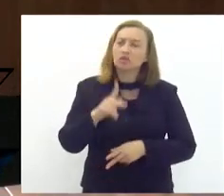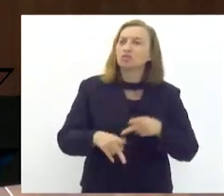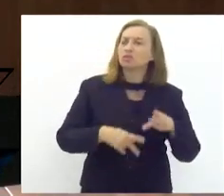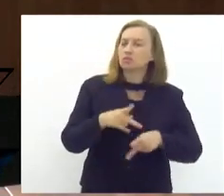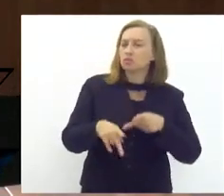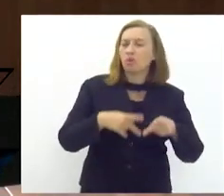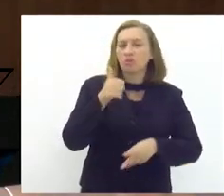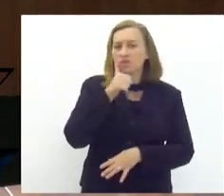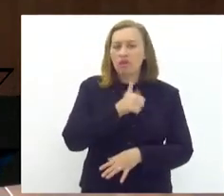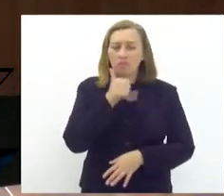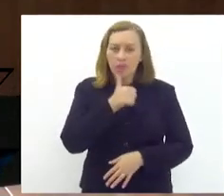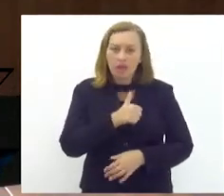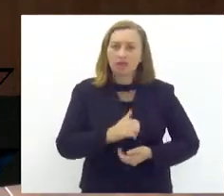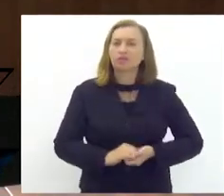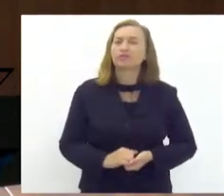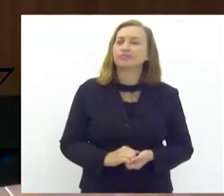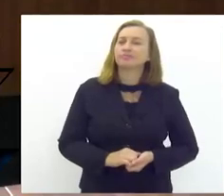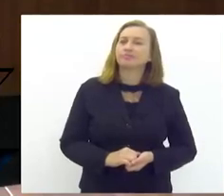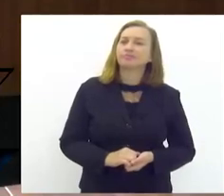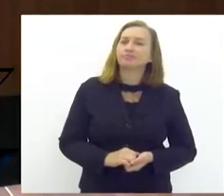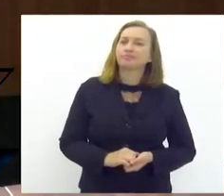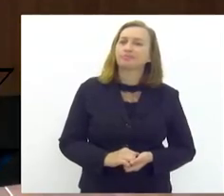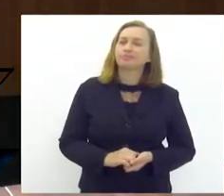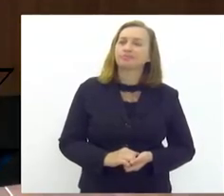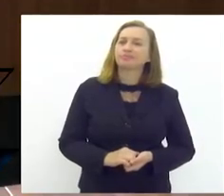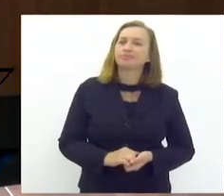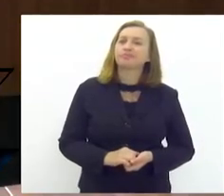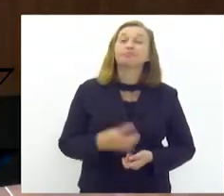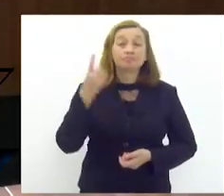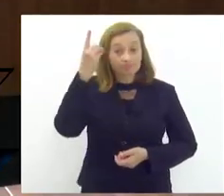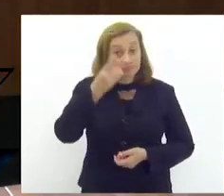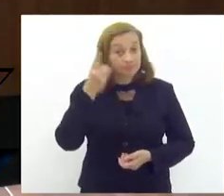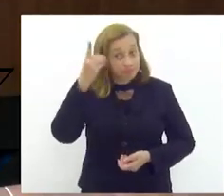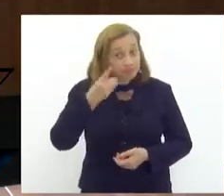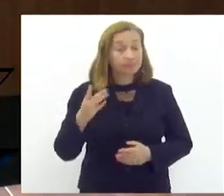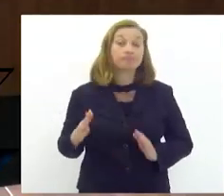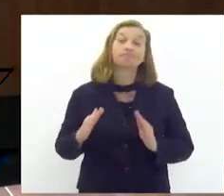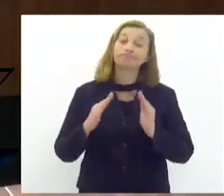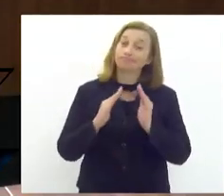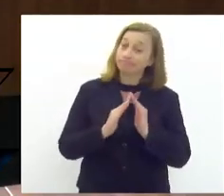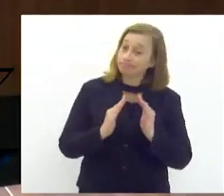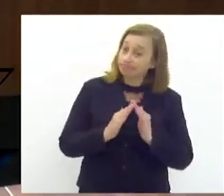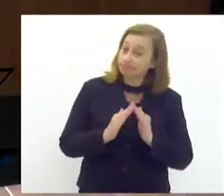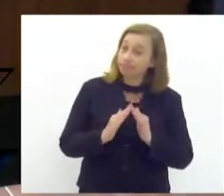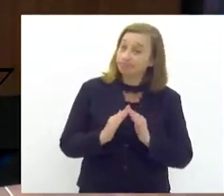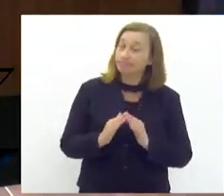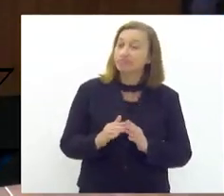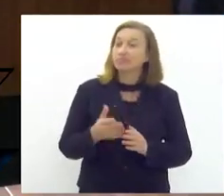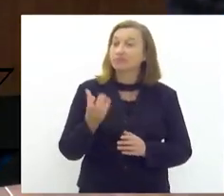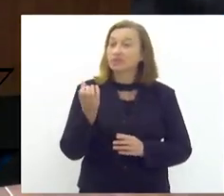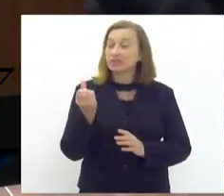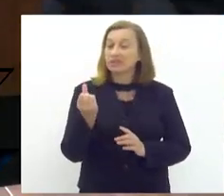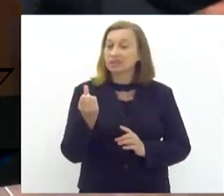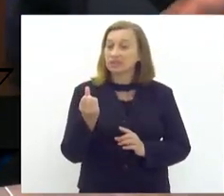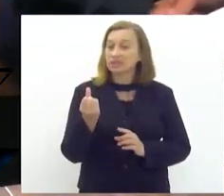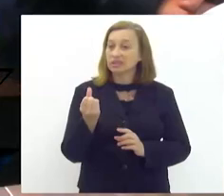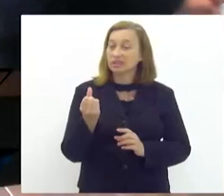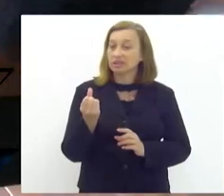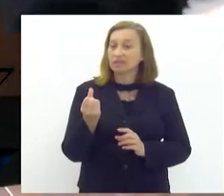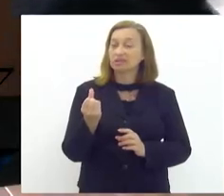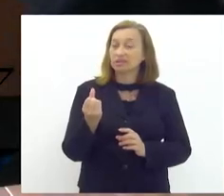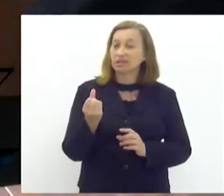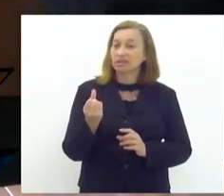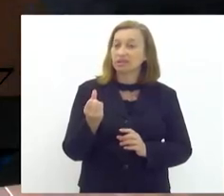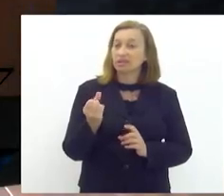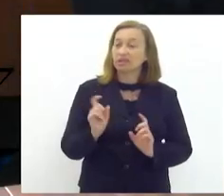e das mulheres e que foi deputada dessa casa Legislativa durante seis mandatos e